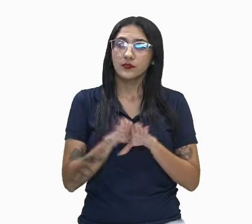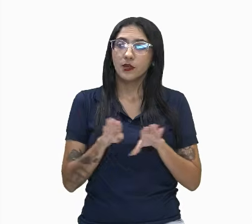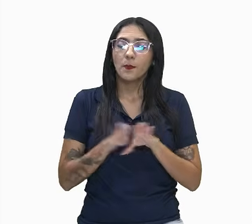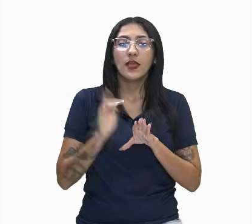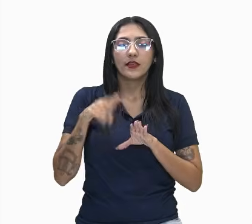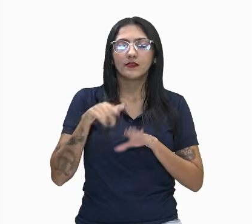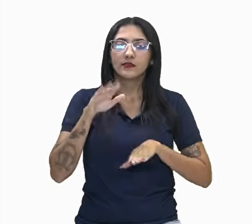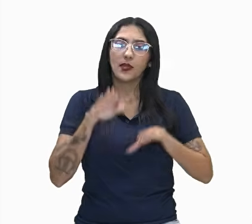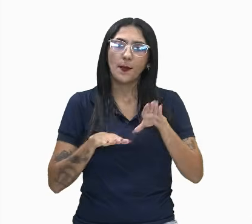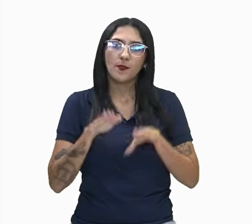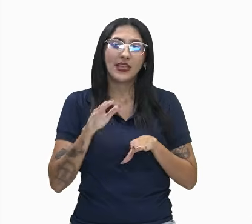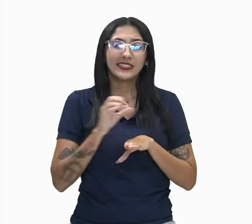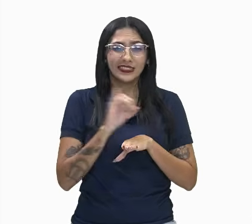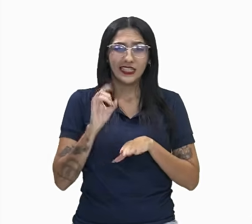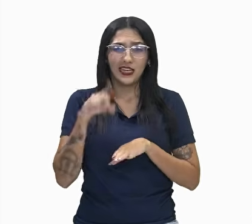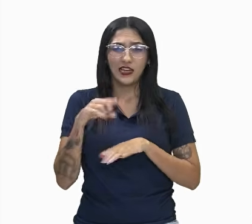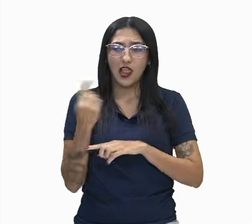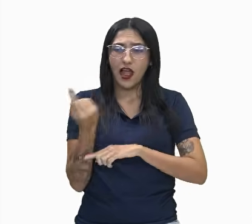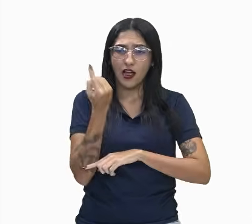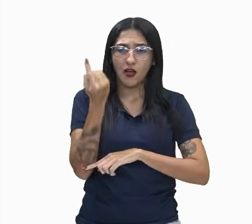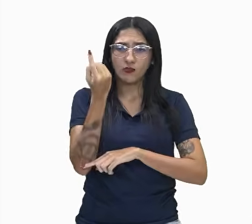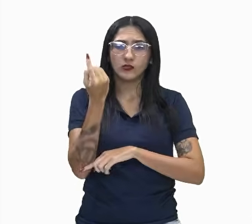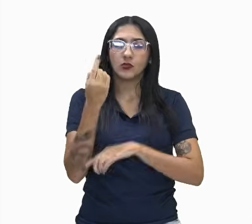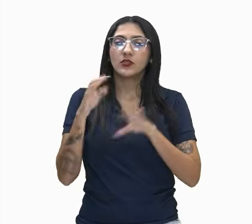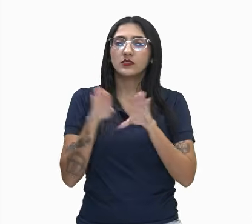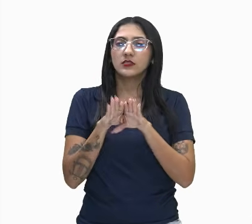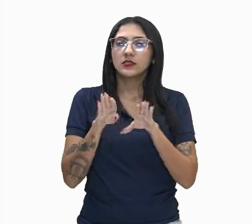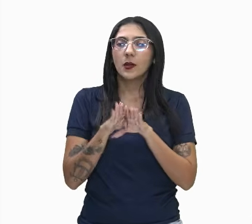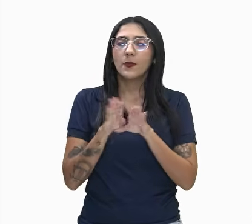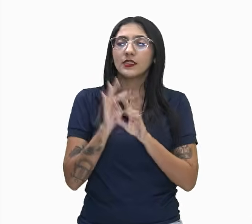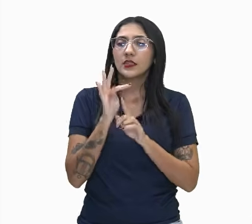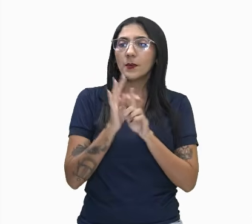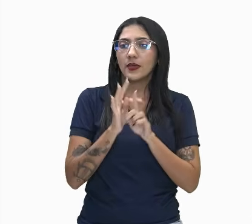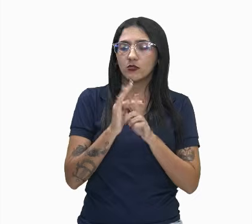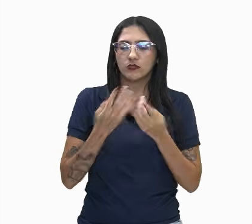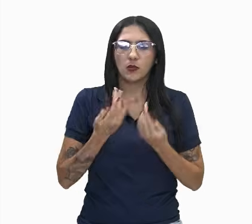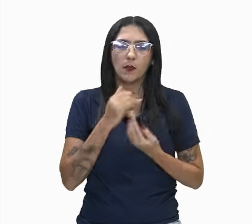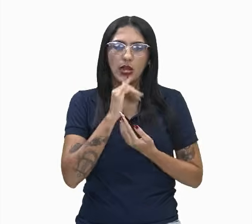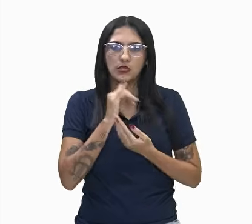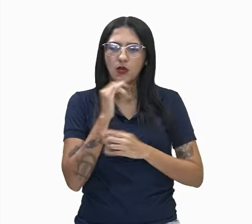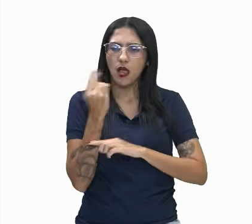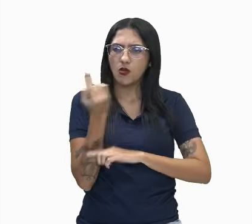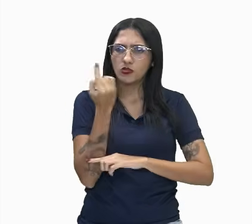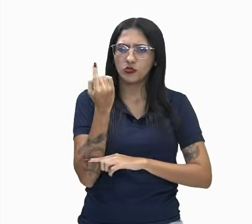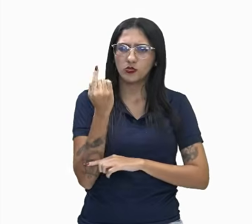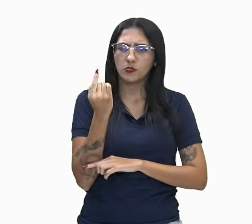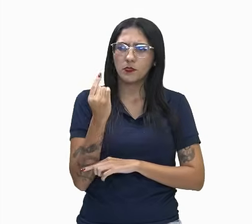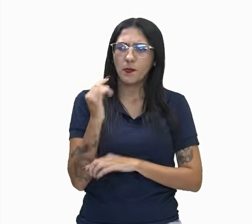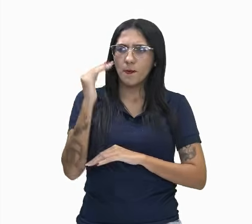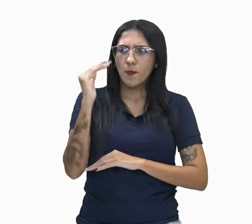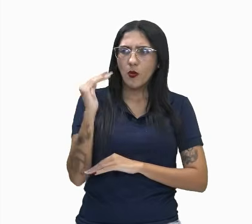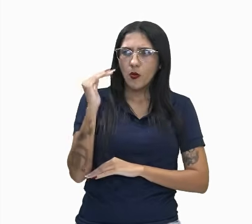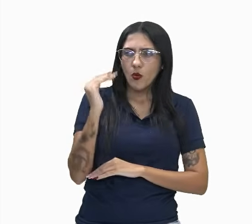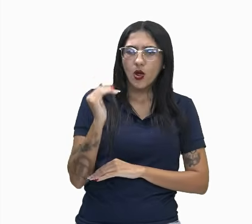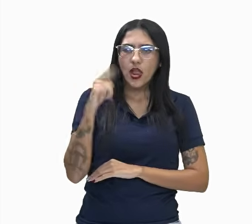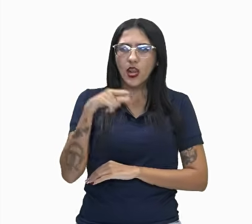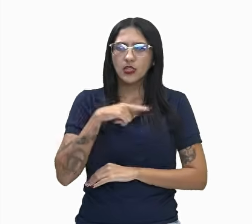da altitude e da temperatura. A altitude baixa, gente, vai ocorrer o quê? Uma maior